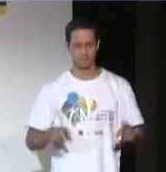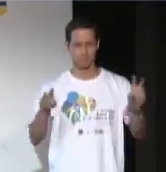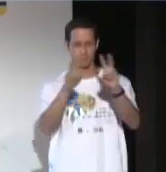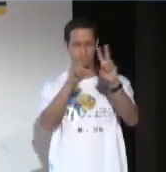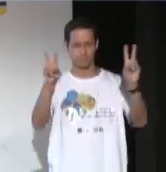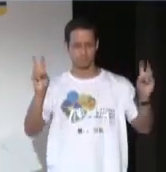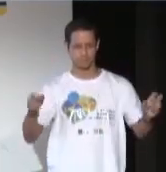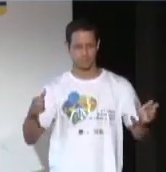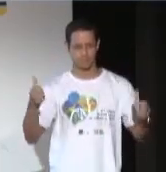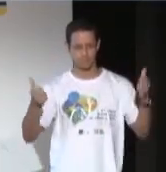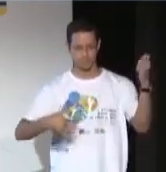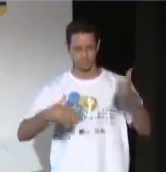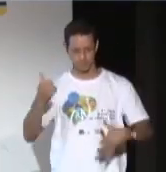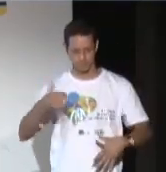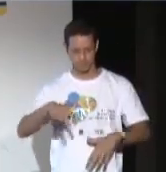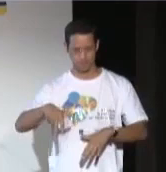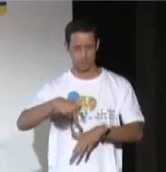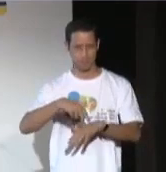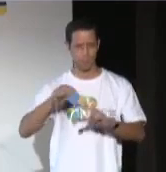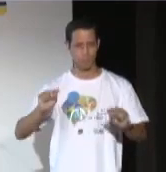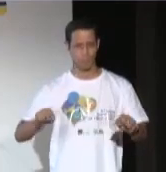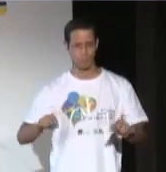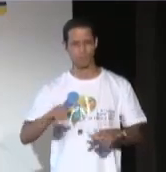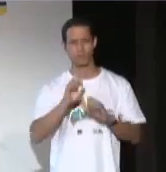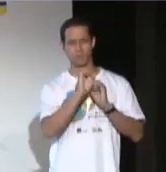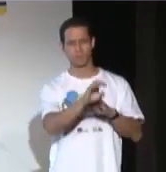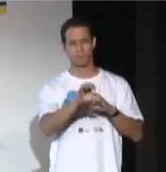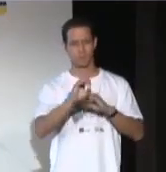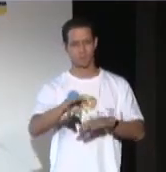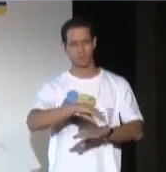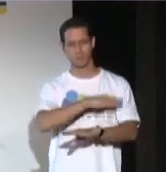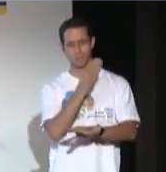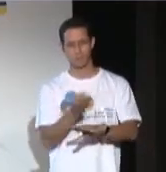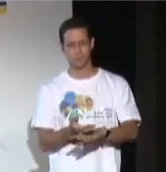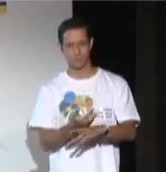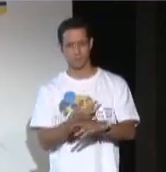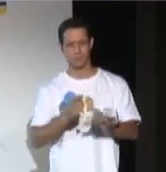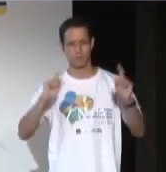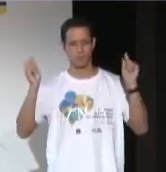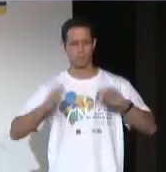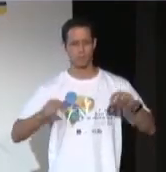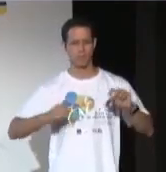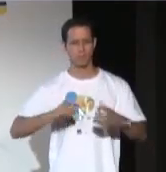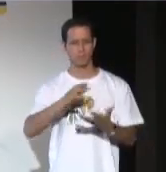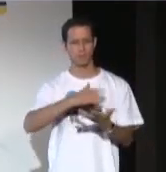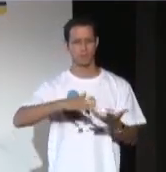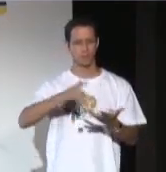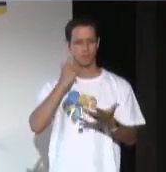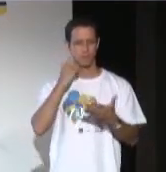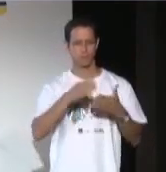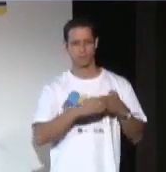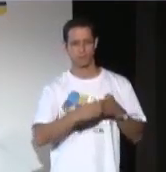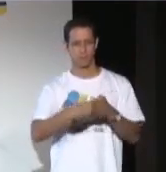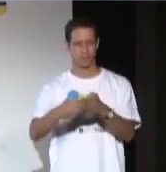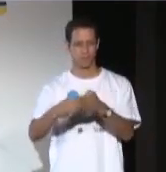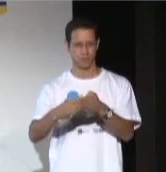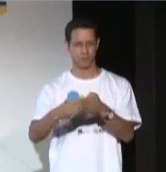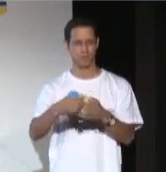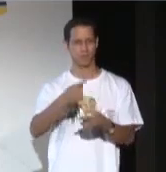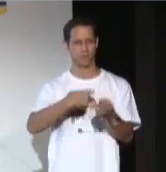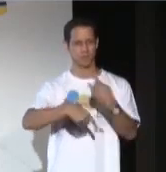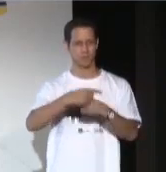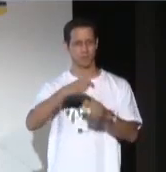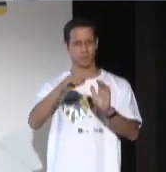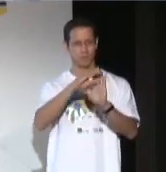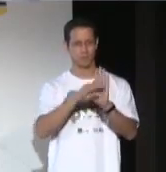nossa próxima apresentação é A Educação Integral e as Competências Gerais como Norteadoras da